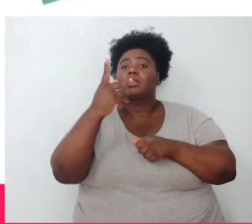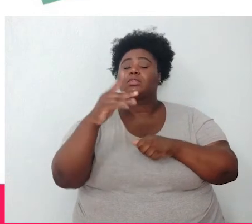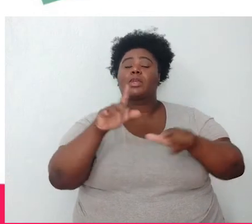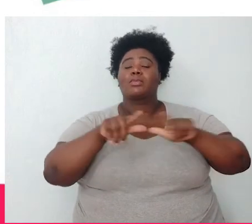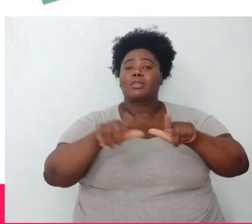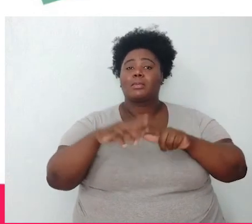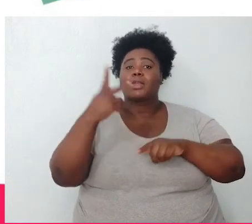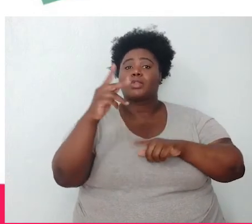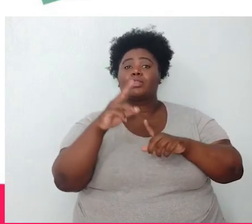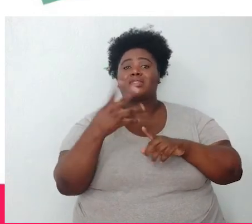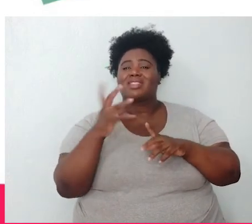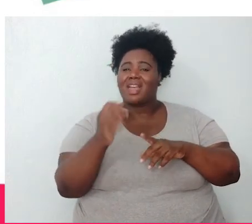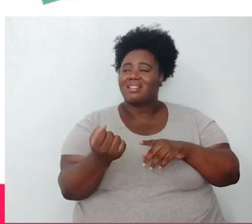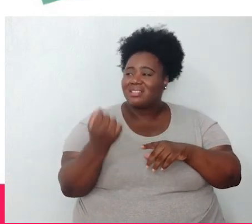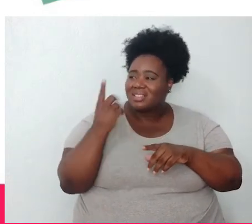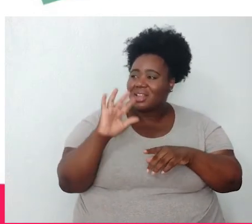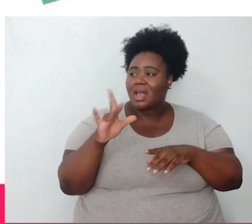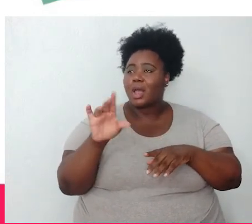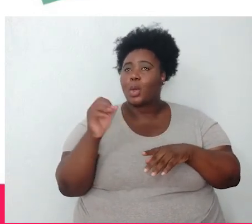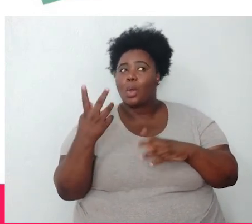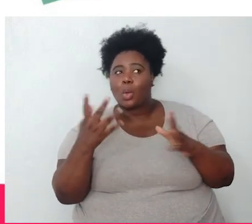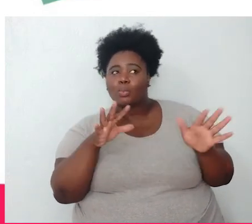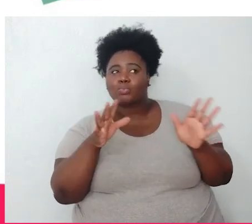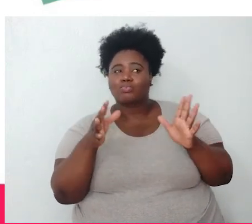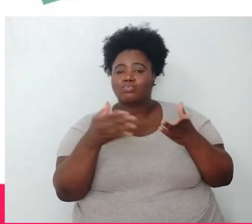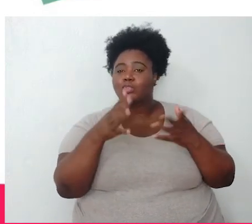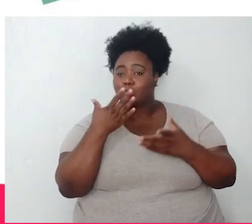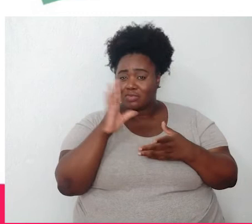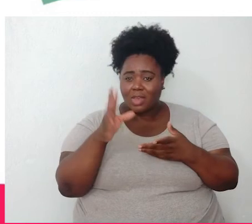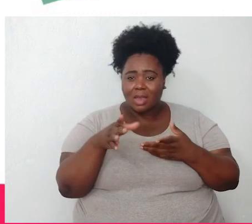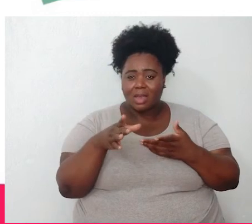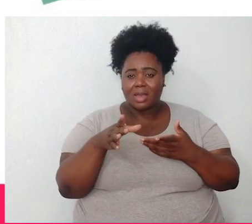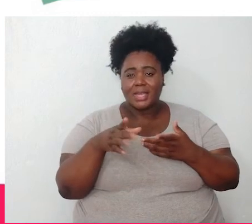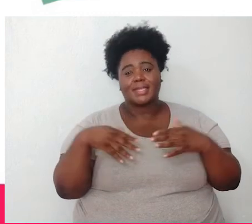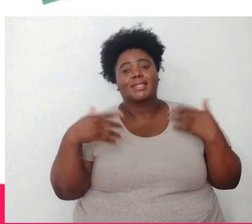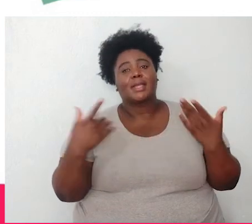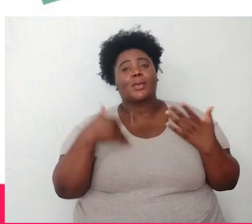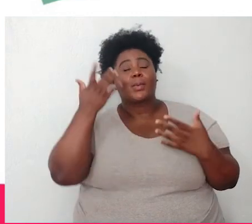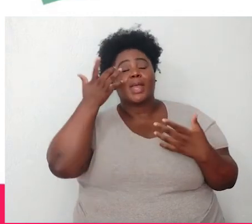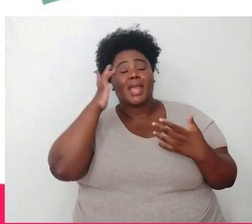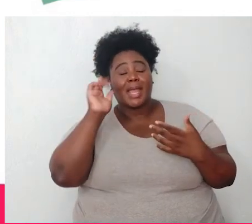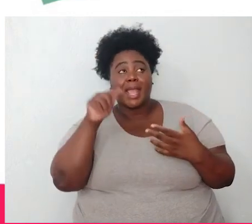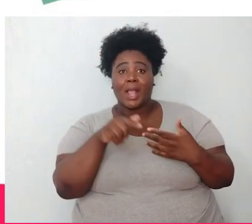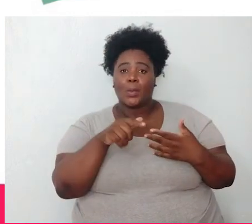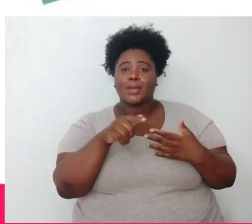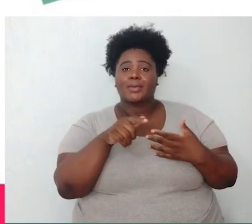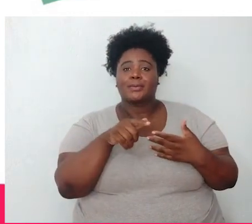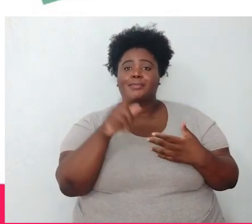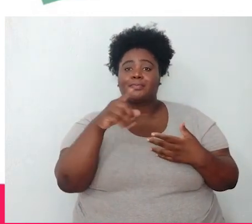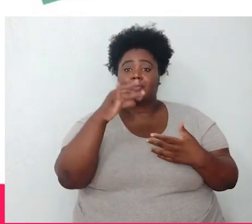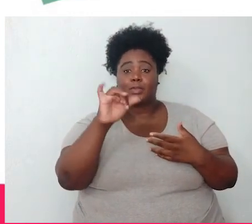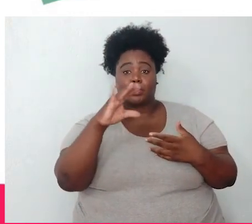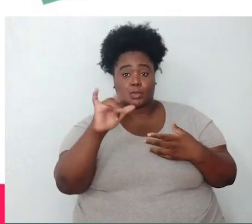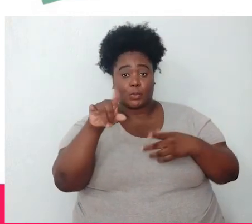suas obras? Já teve estranhamento? Já teve algo nesse sentido, assim? Eu acho